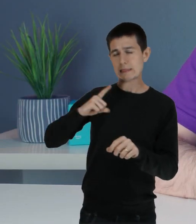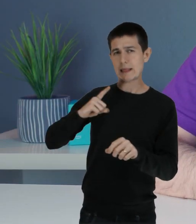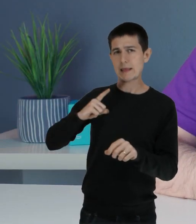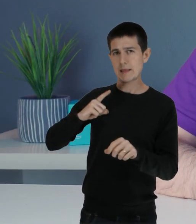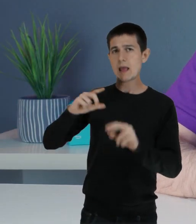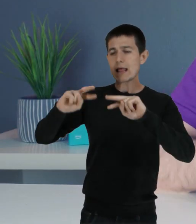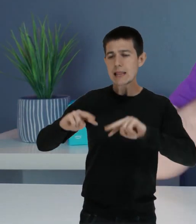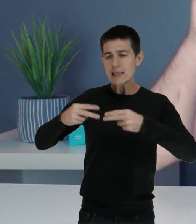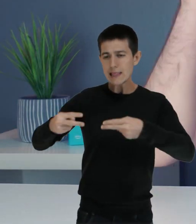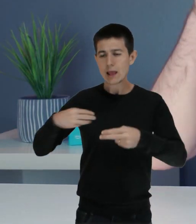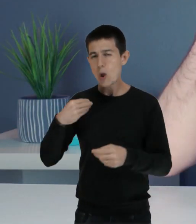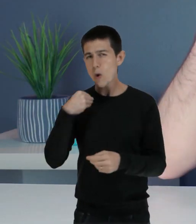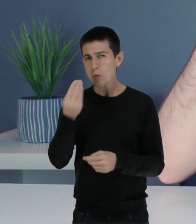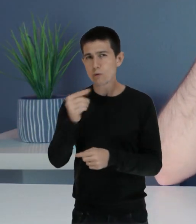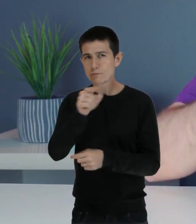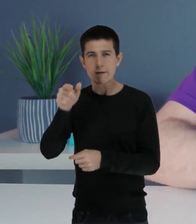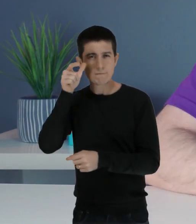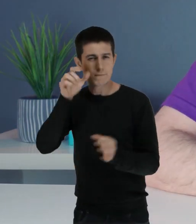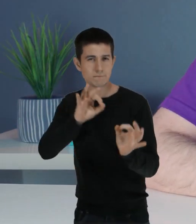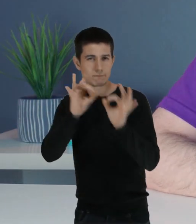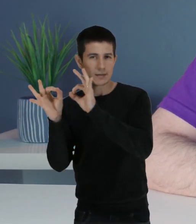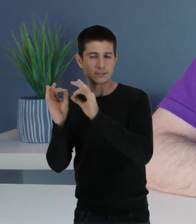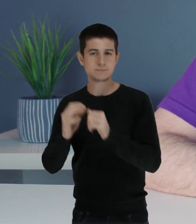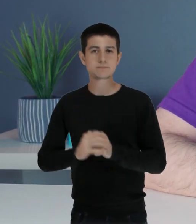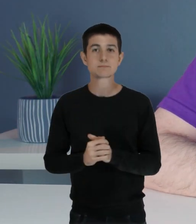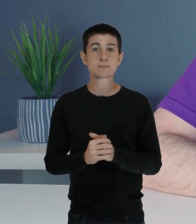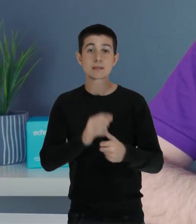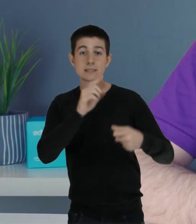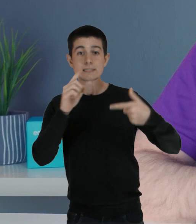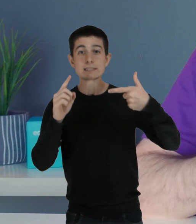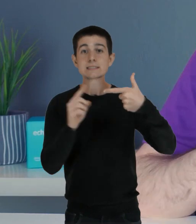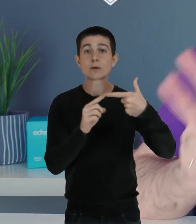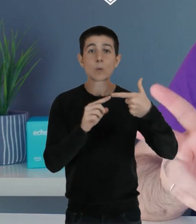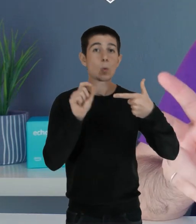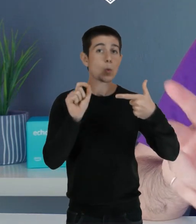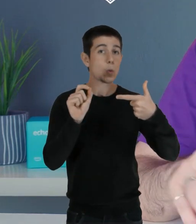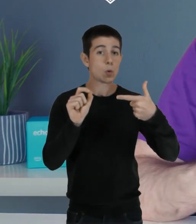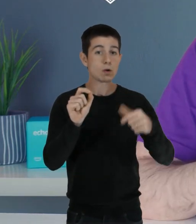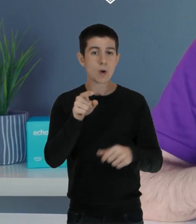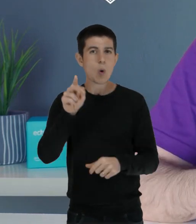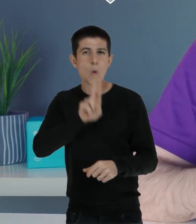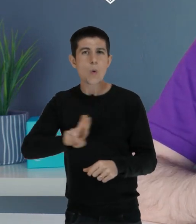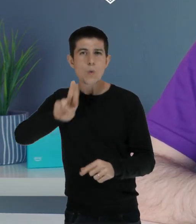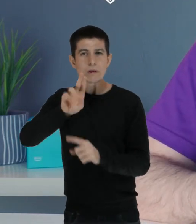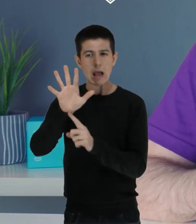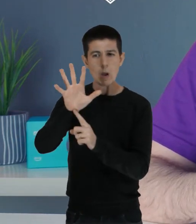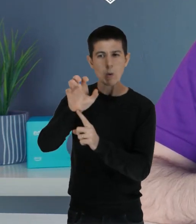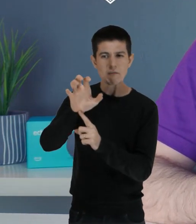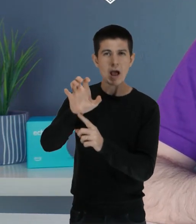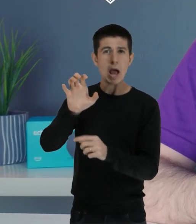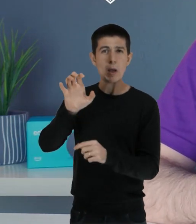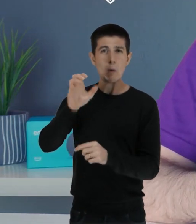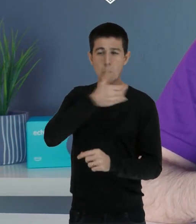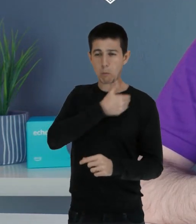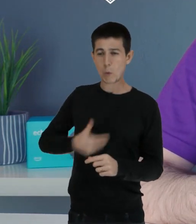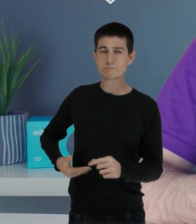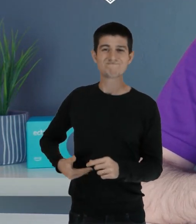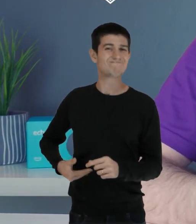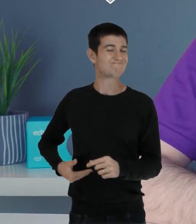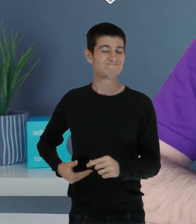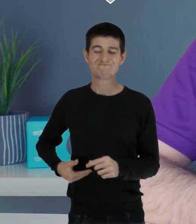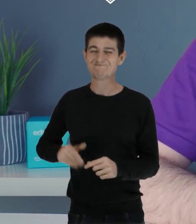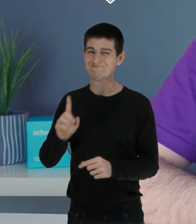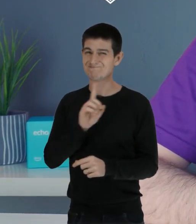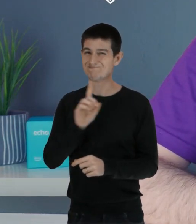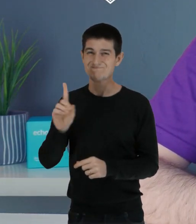e anti-malware. Eu vou deixar o link aqui na descrição para vocês conferirem. E em segundo lugar, não utilize redes Wi-Fi públicas